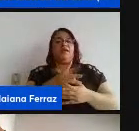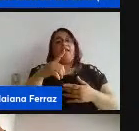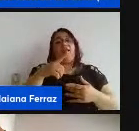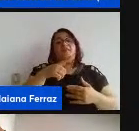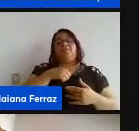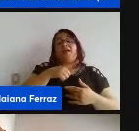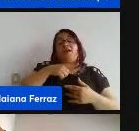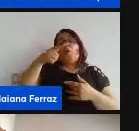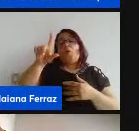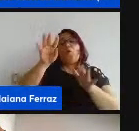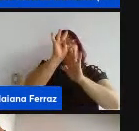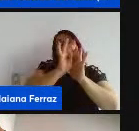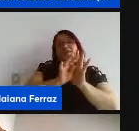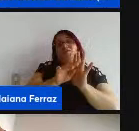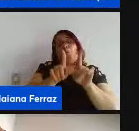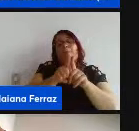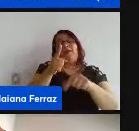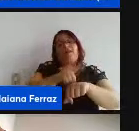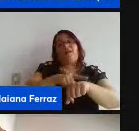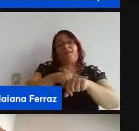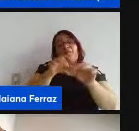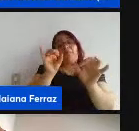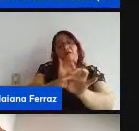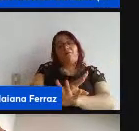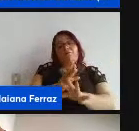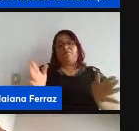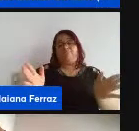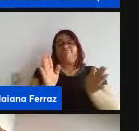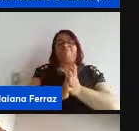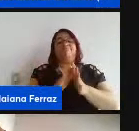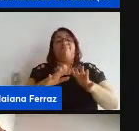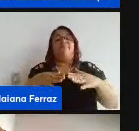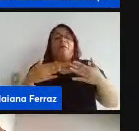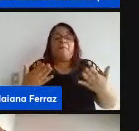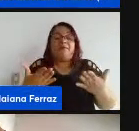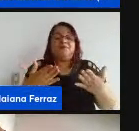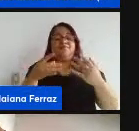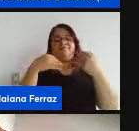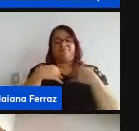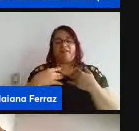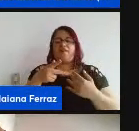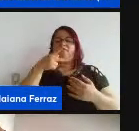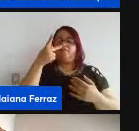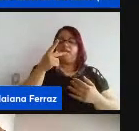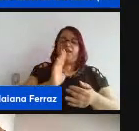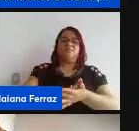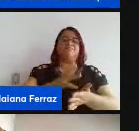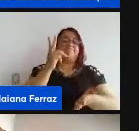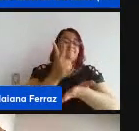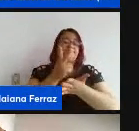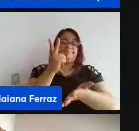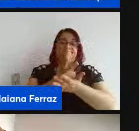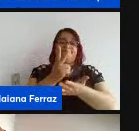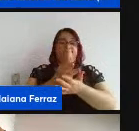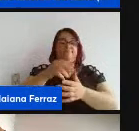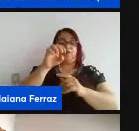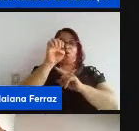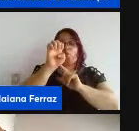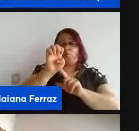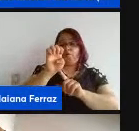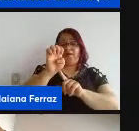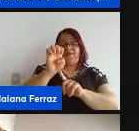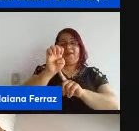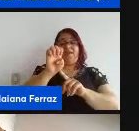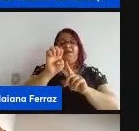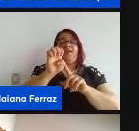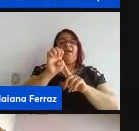né? E aí eu quero dizer que, tradicionalmente, o E, a conjunção, é compreendido como uma conjunção que liga